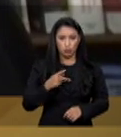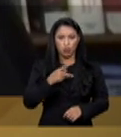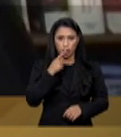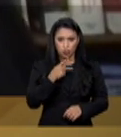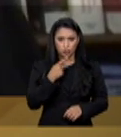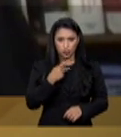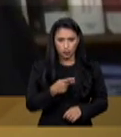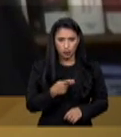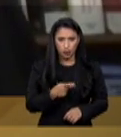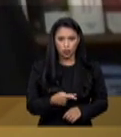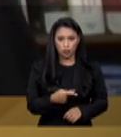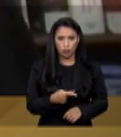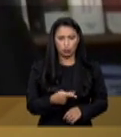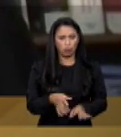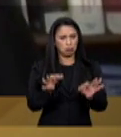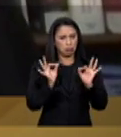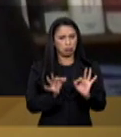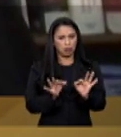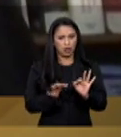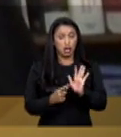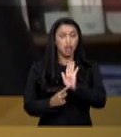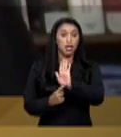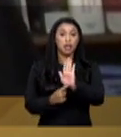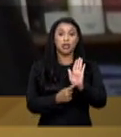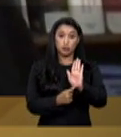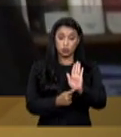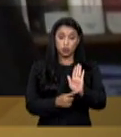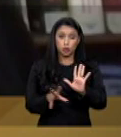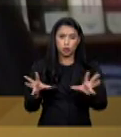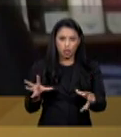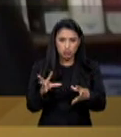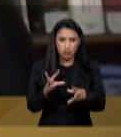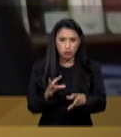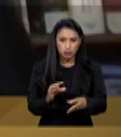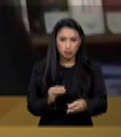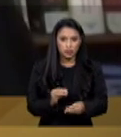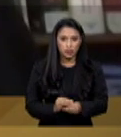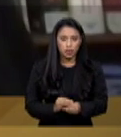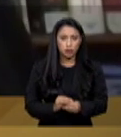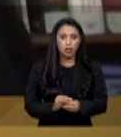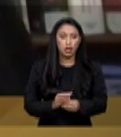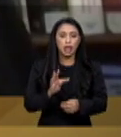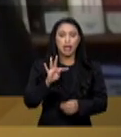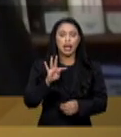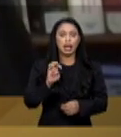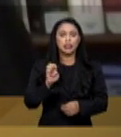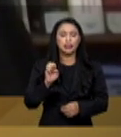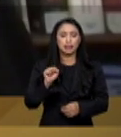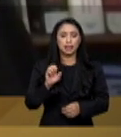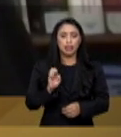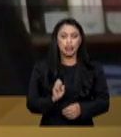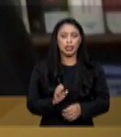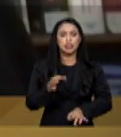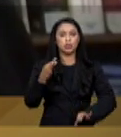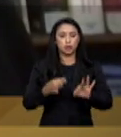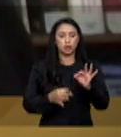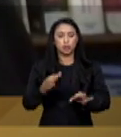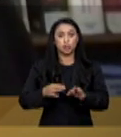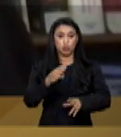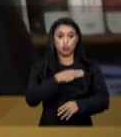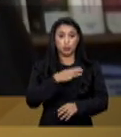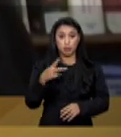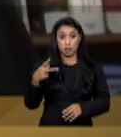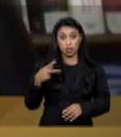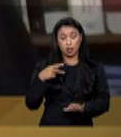que o caracteriza, ele expôs, ainda que sucintamente, qual era a tese jurídica do Ministério